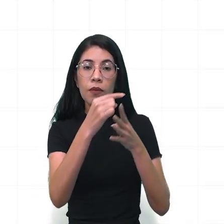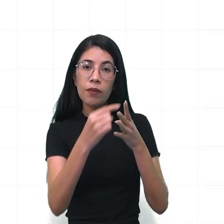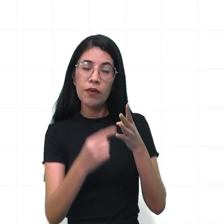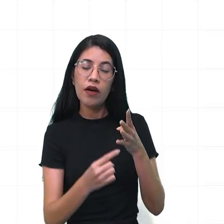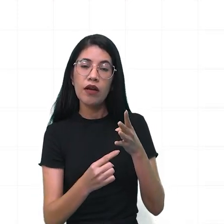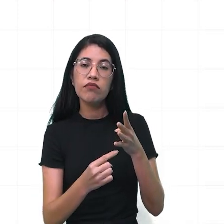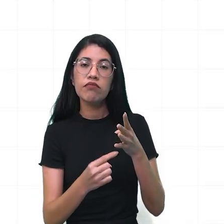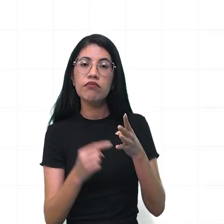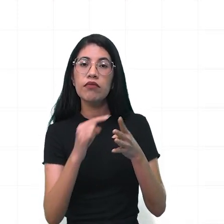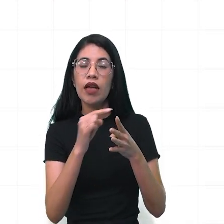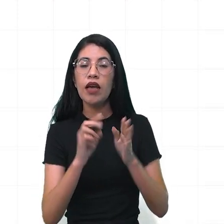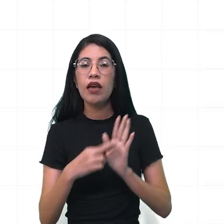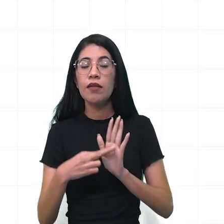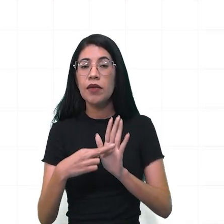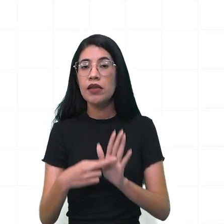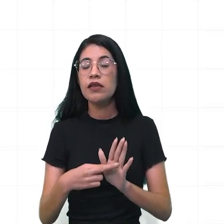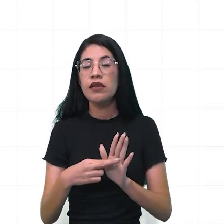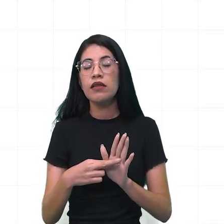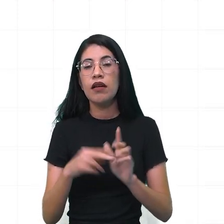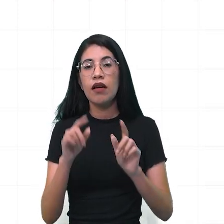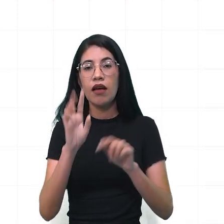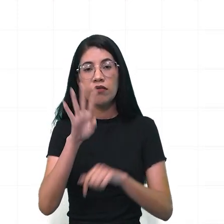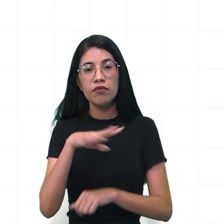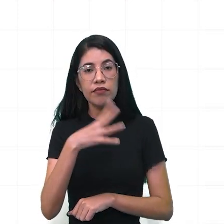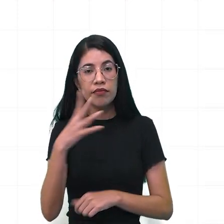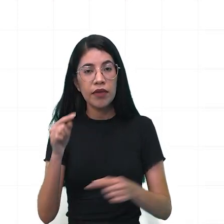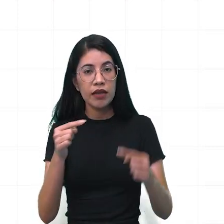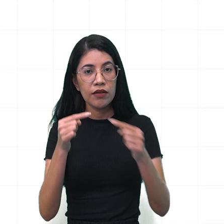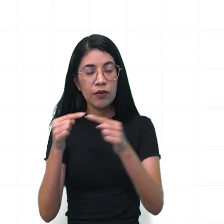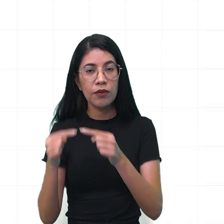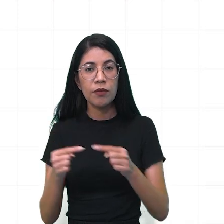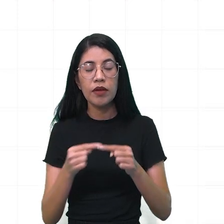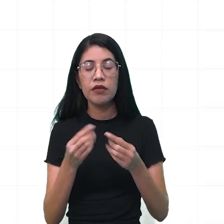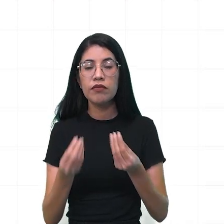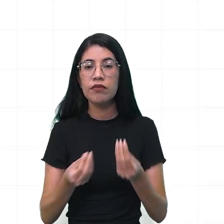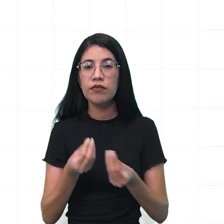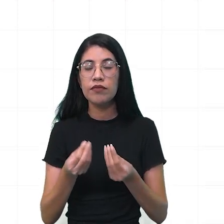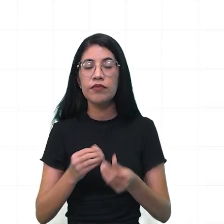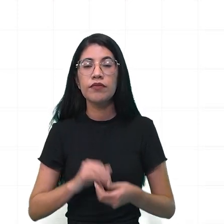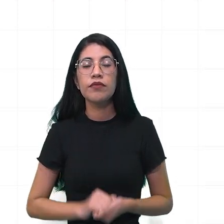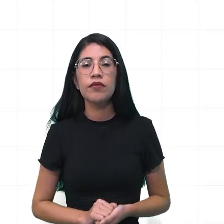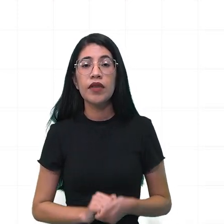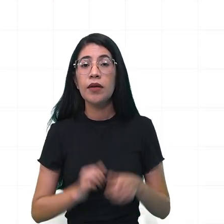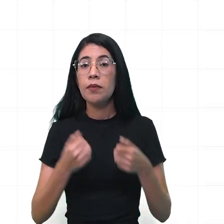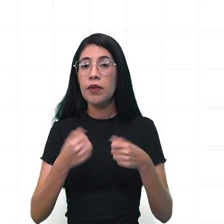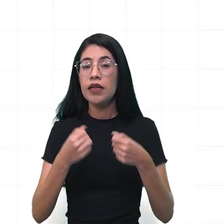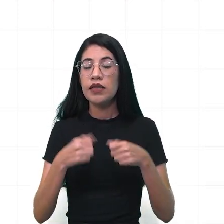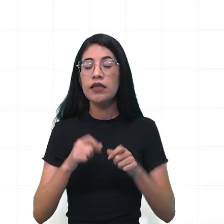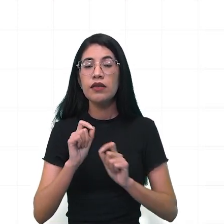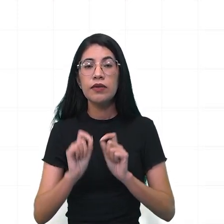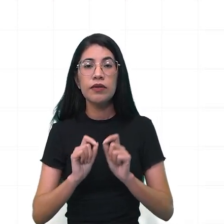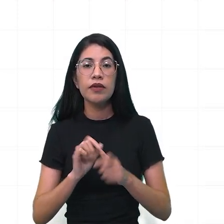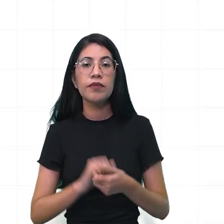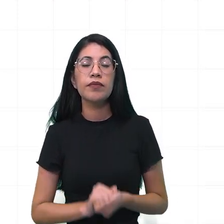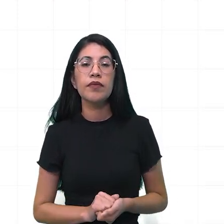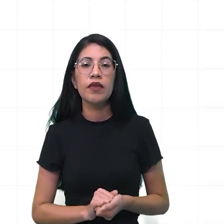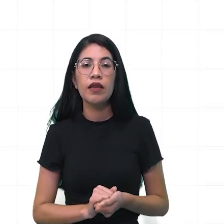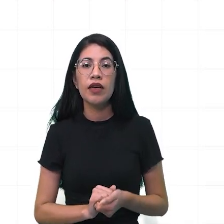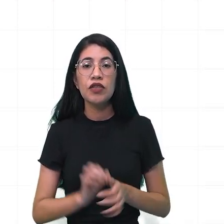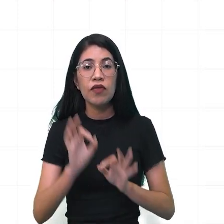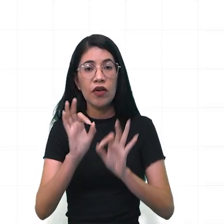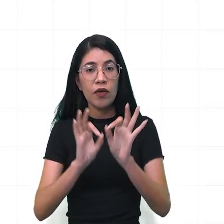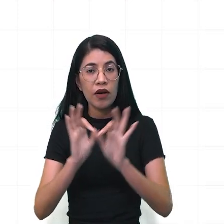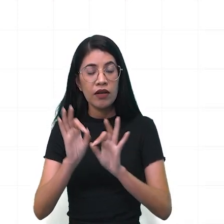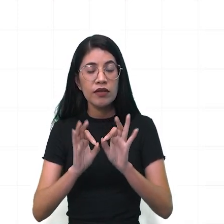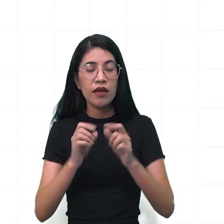4 opções será a representação da nossa tabela? Então, o que a gente precisa fazer aqui? Nós vamos, então, construir